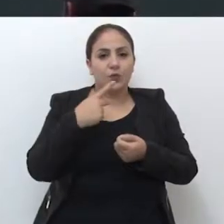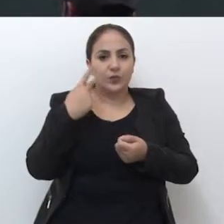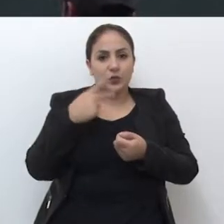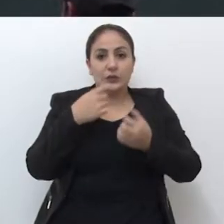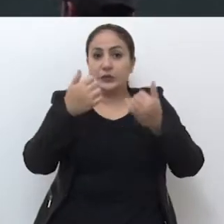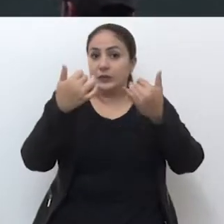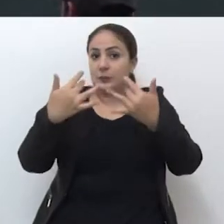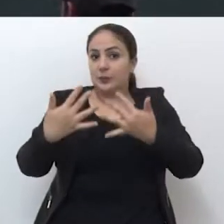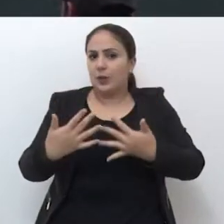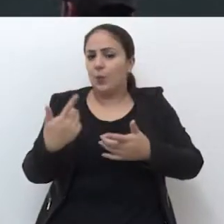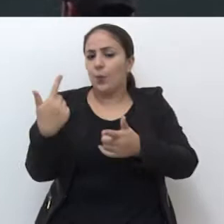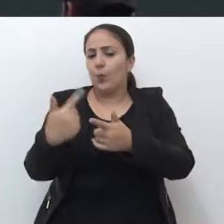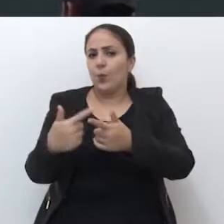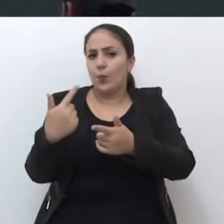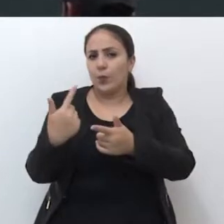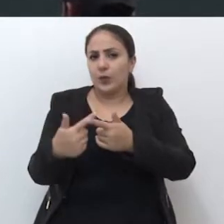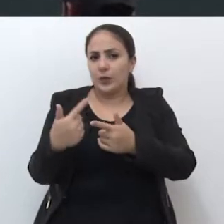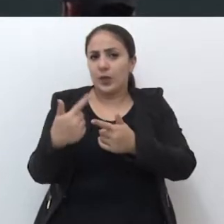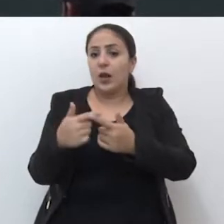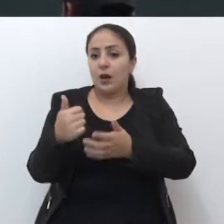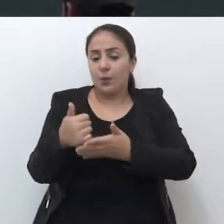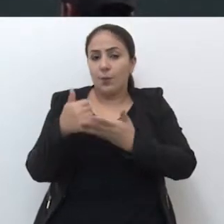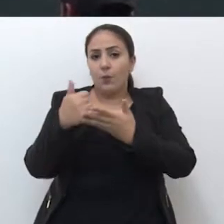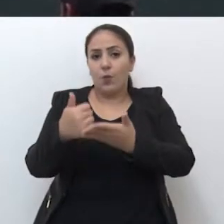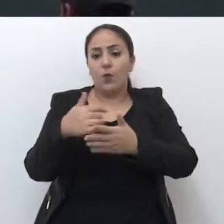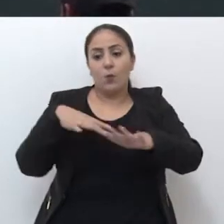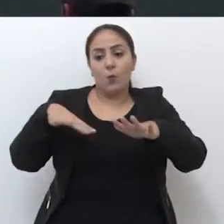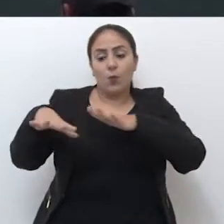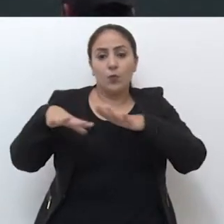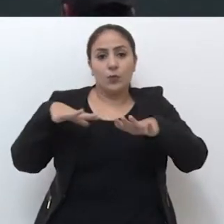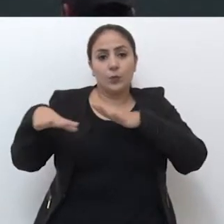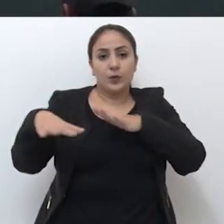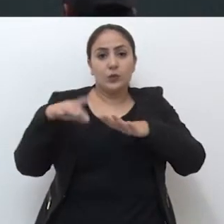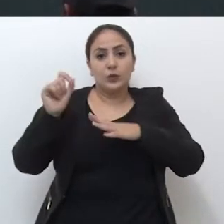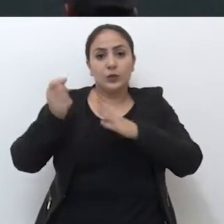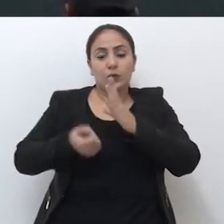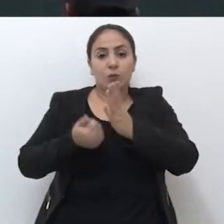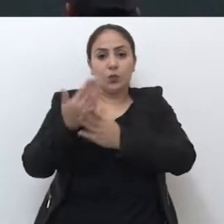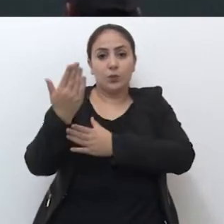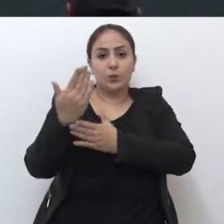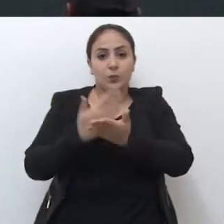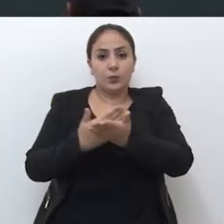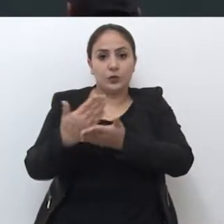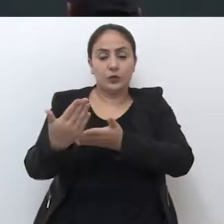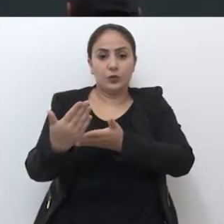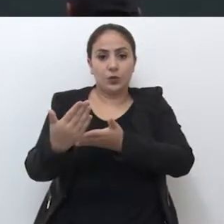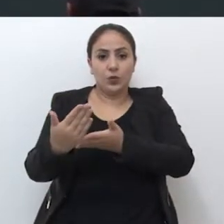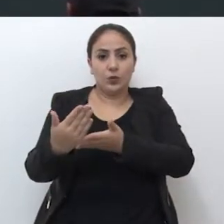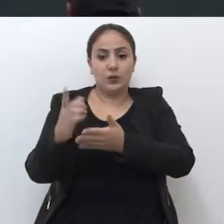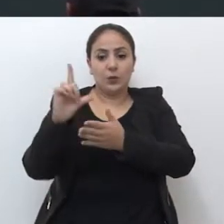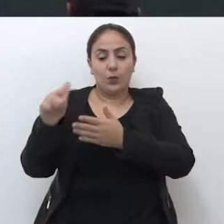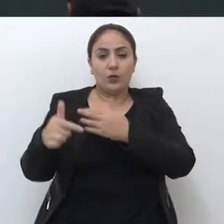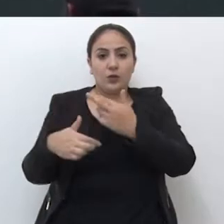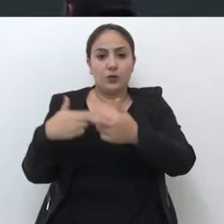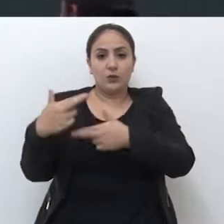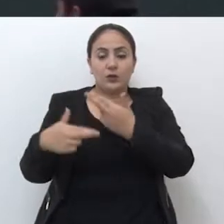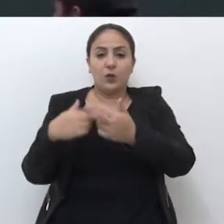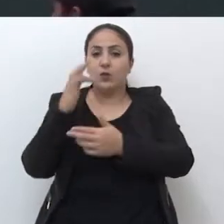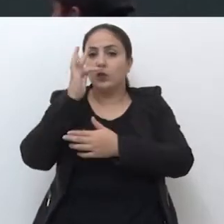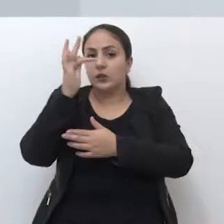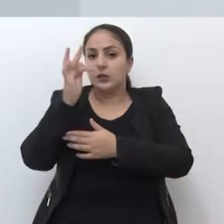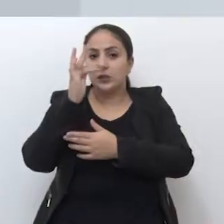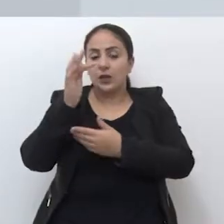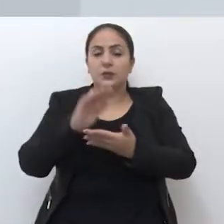O parlamentar explicou os motivos de ser favorável ao movimento que surgiu após a Revolução